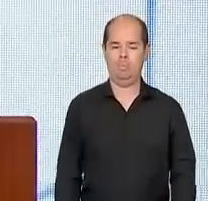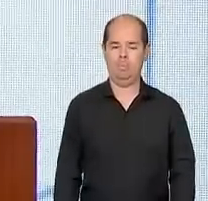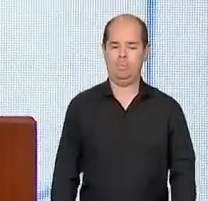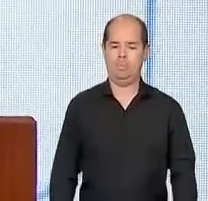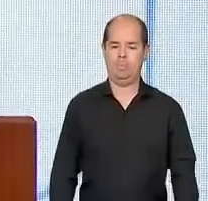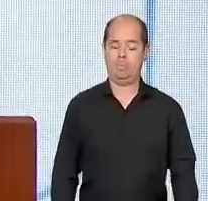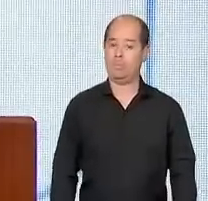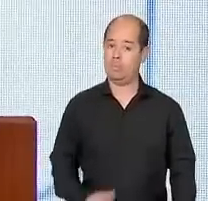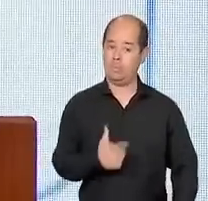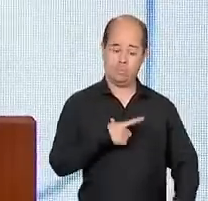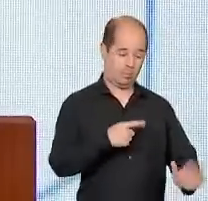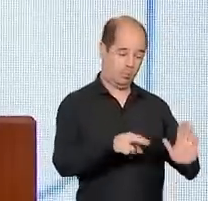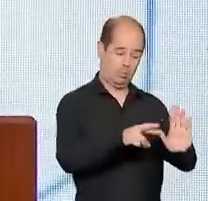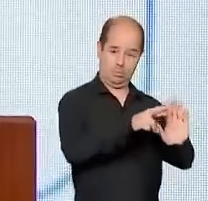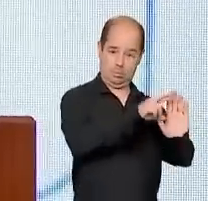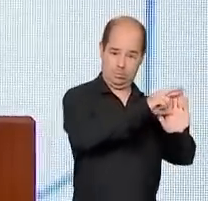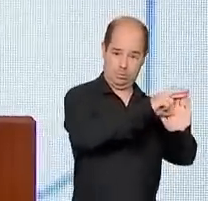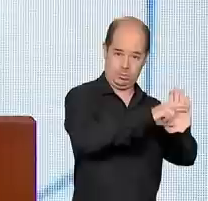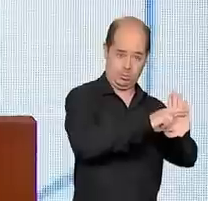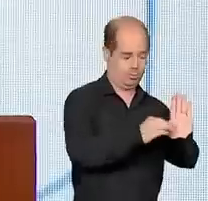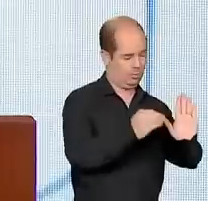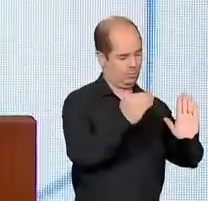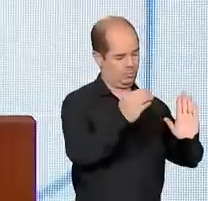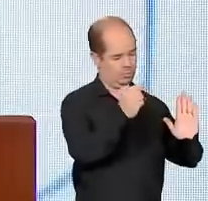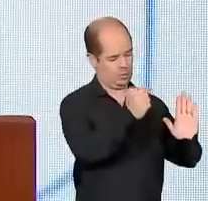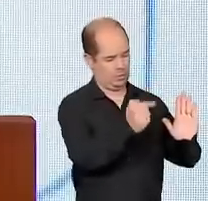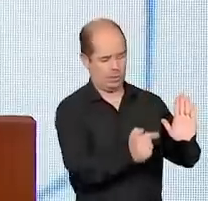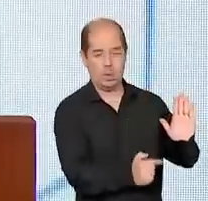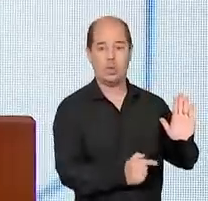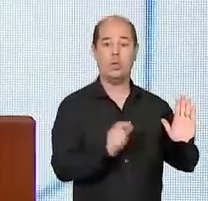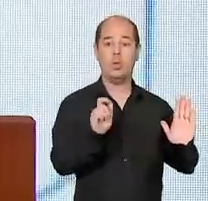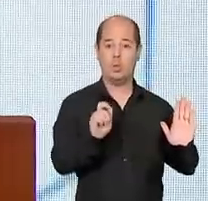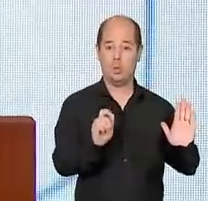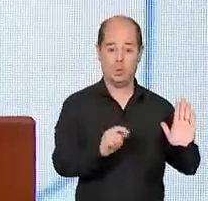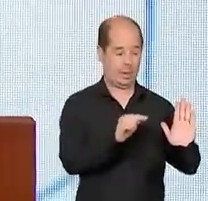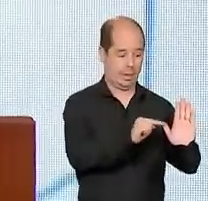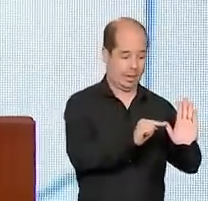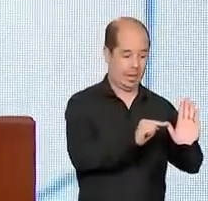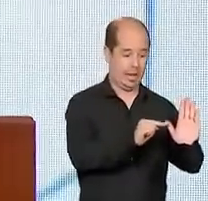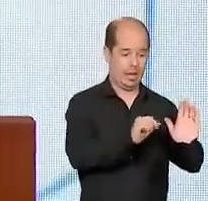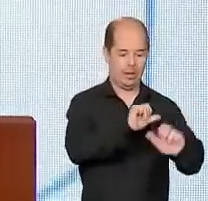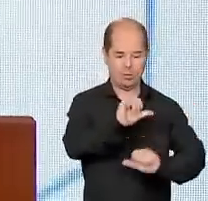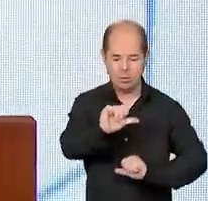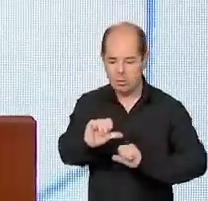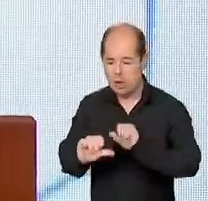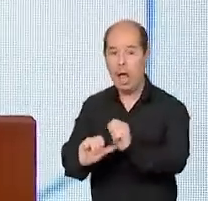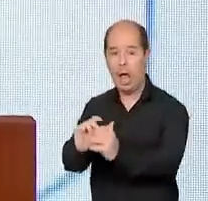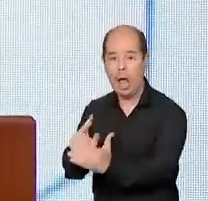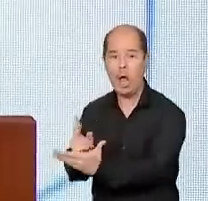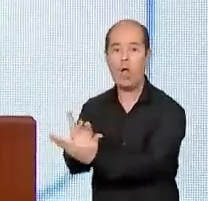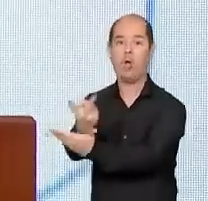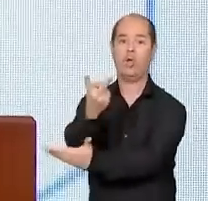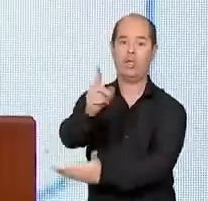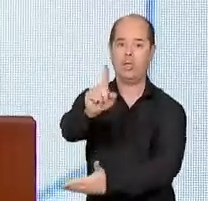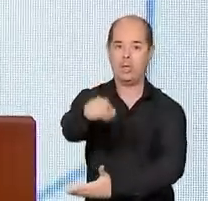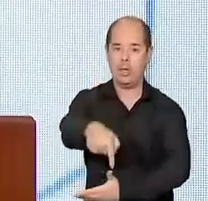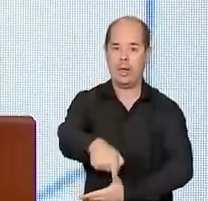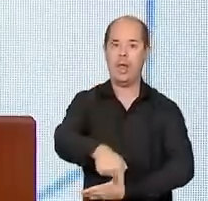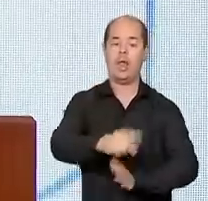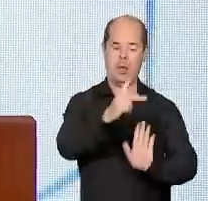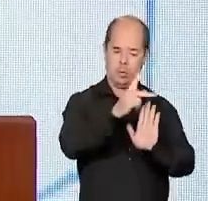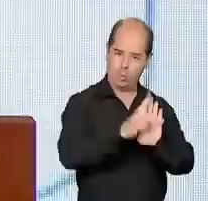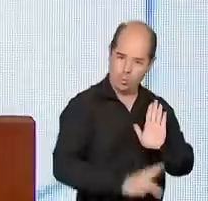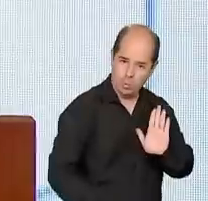são diretrizes. Diretrizes que se materializam a partir de um entrelaçamento de um projeto